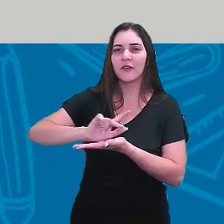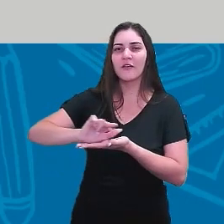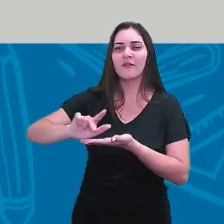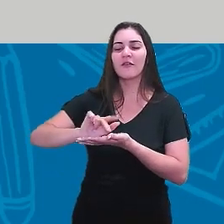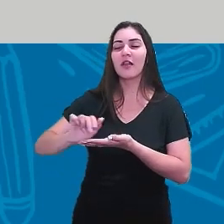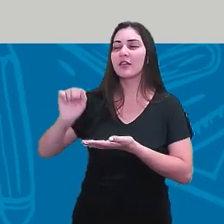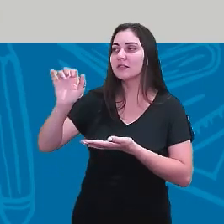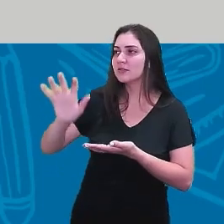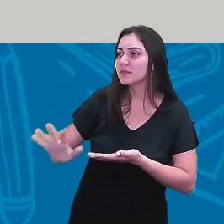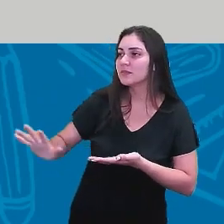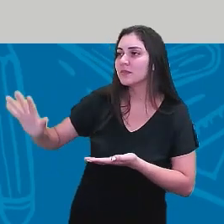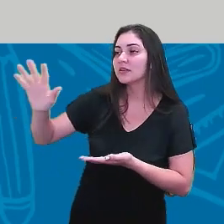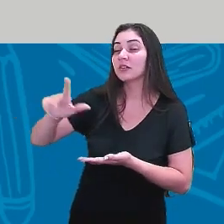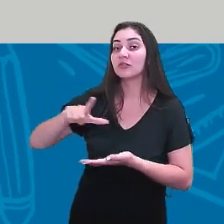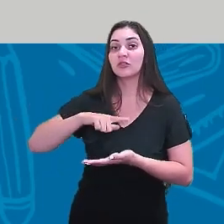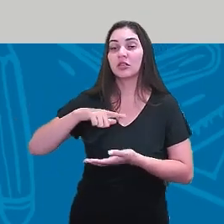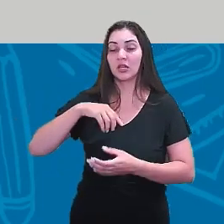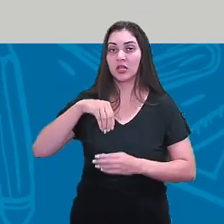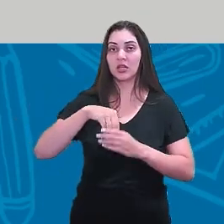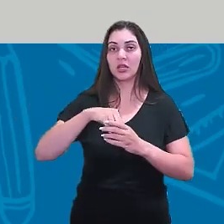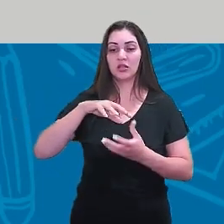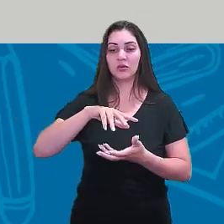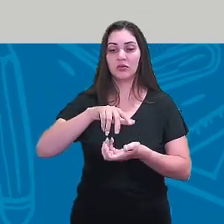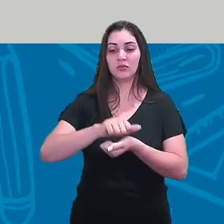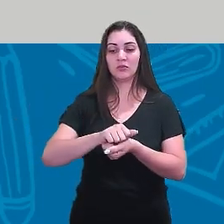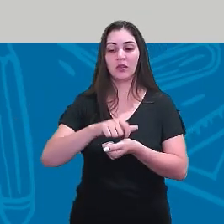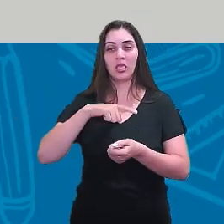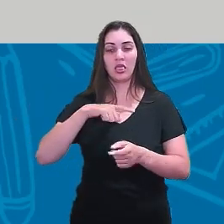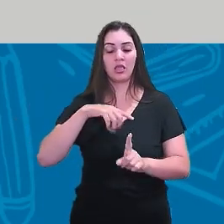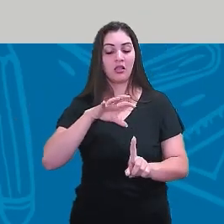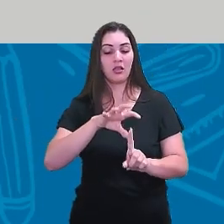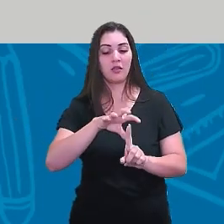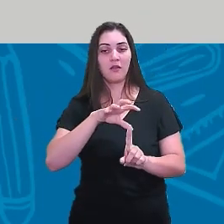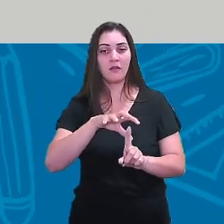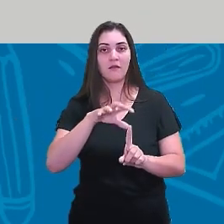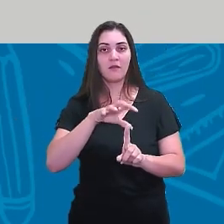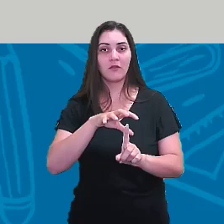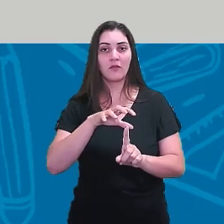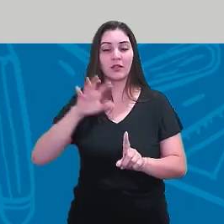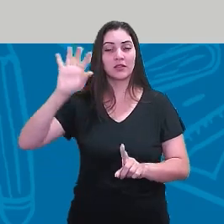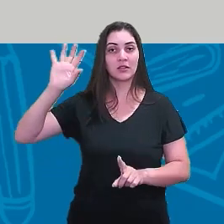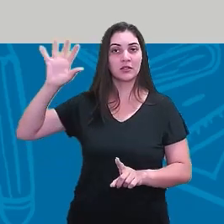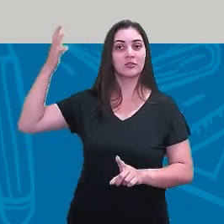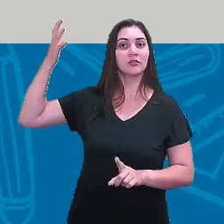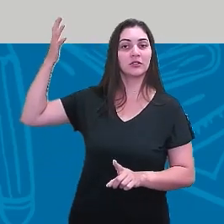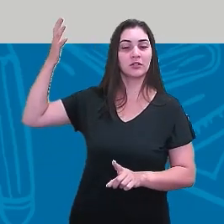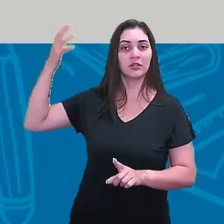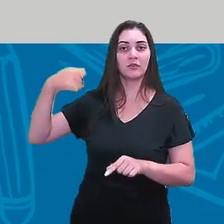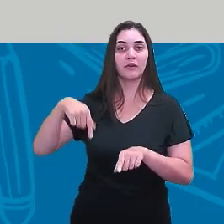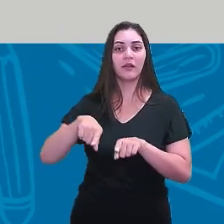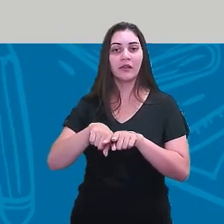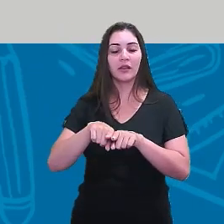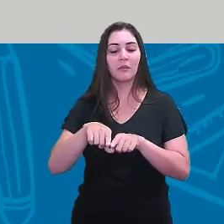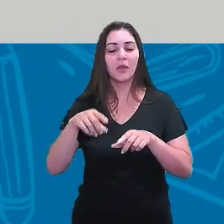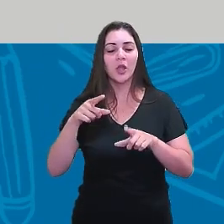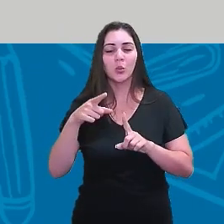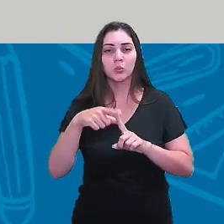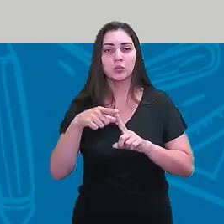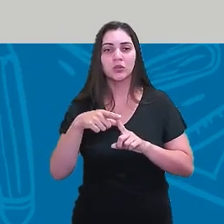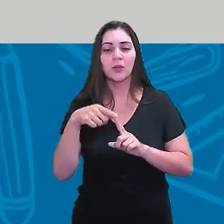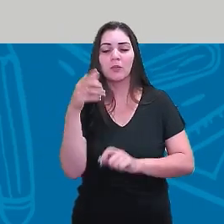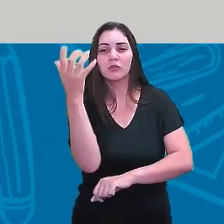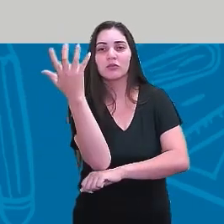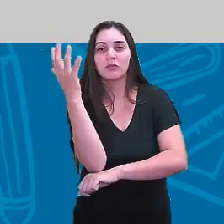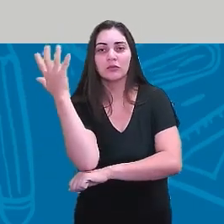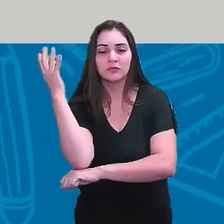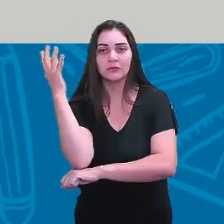existentes do planeta, pois exerce influência do clima e, consequentemente, do tipo de vegetação. Ou